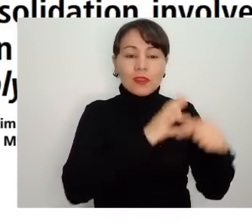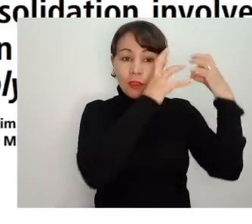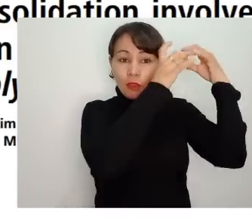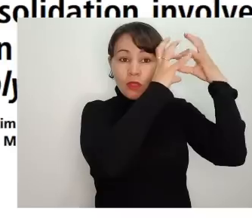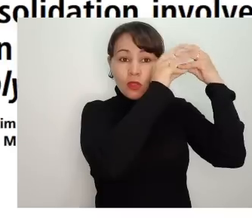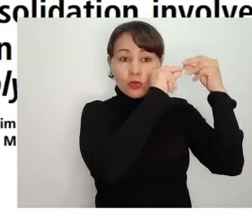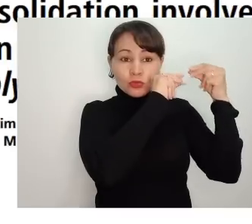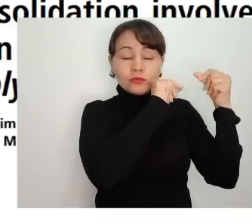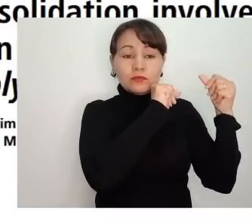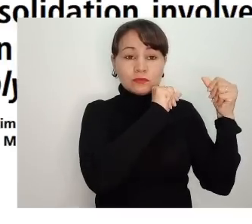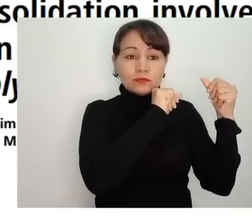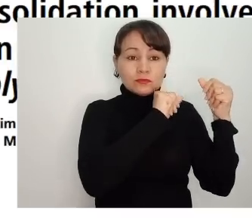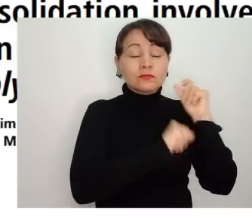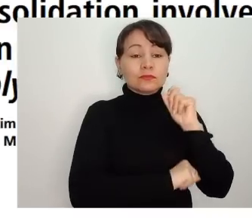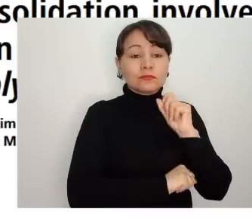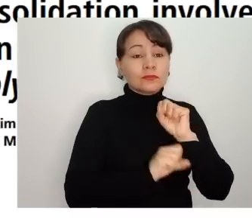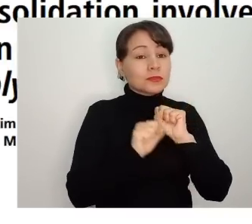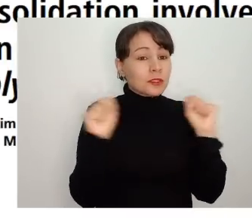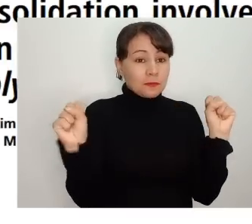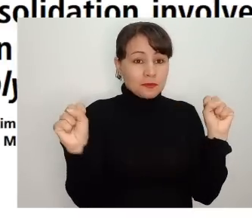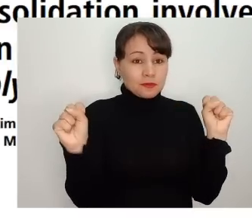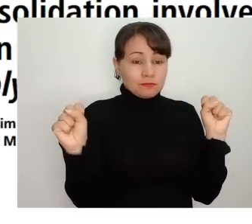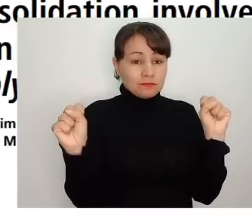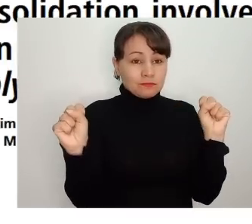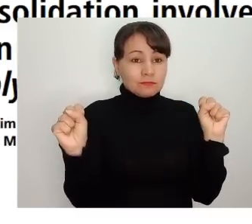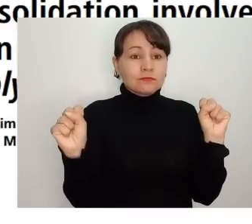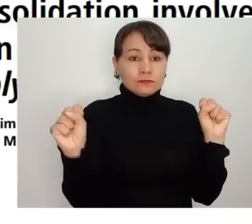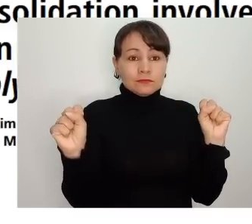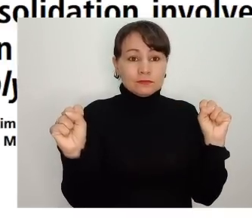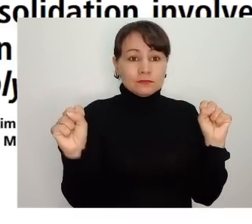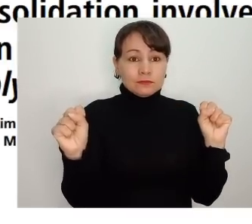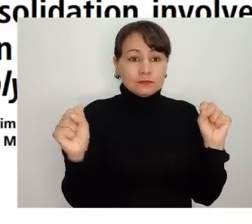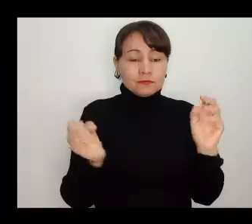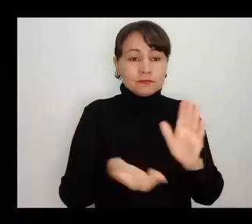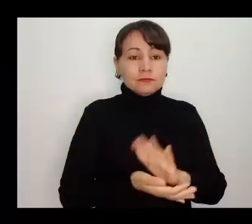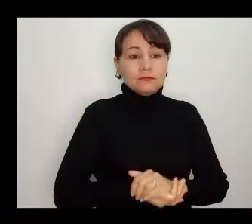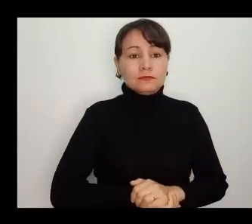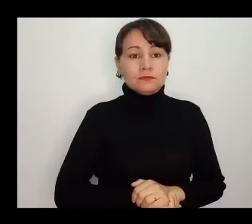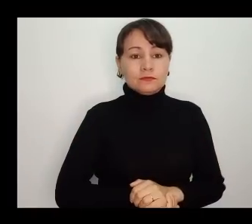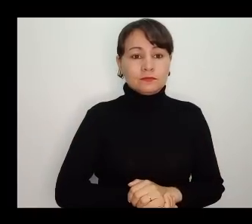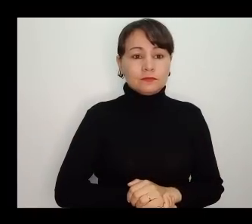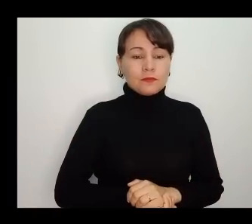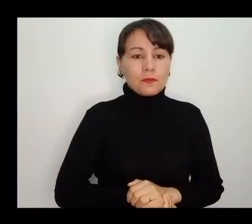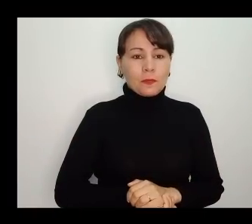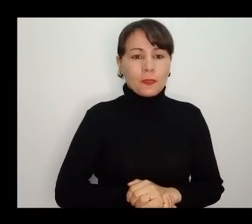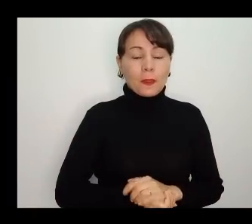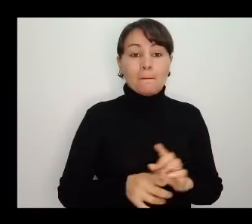uma neuroplasticidade simples, completamente simples.